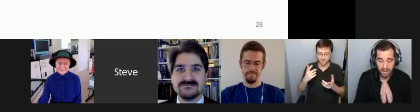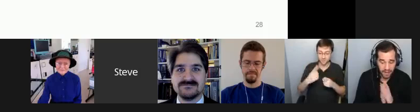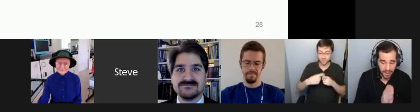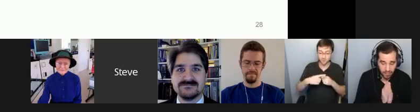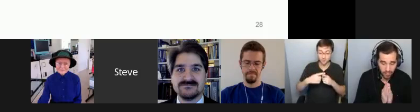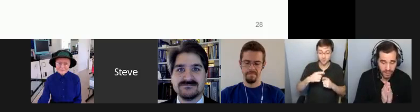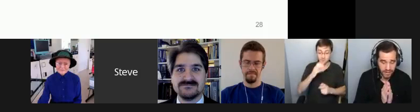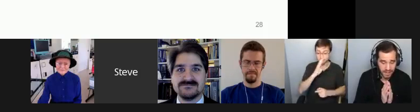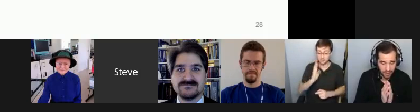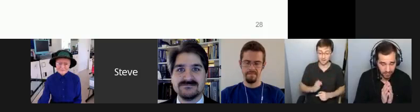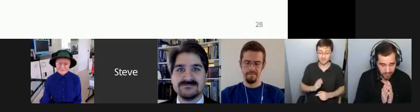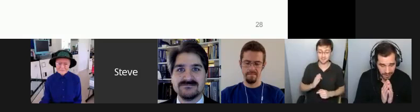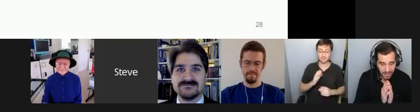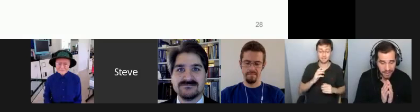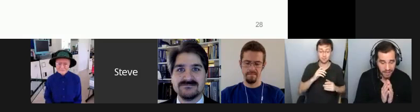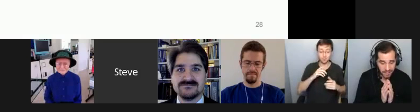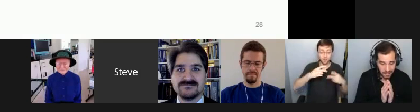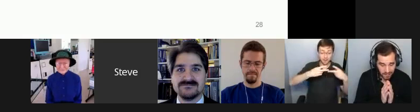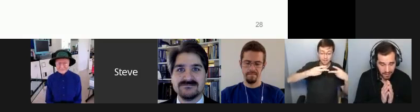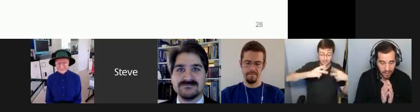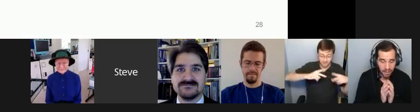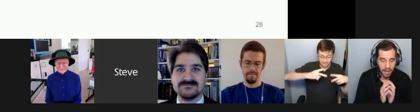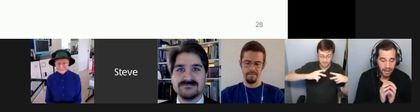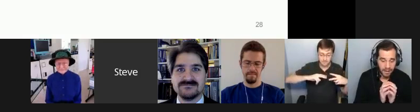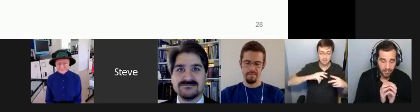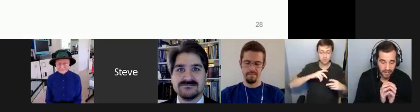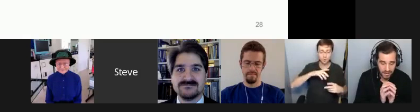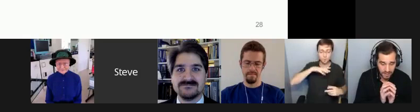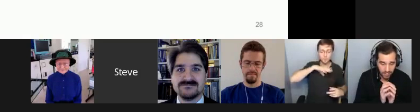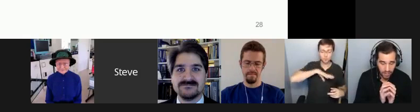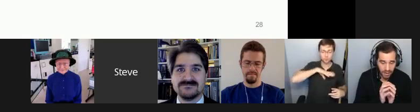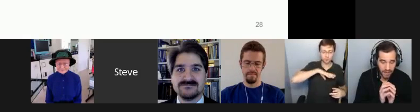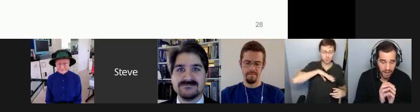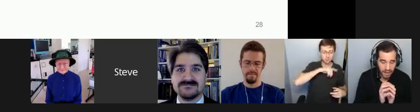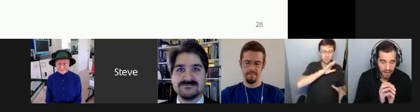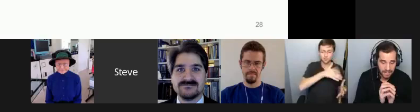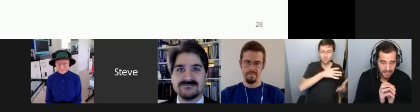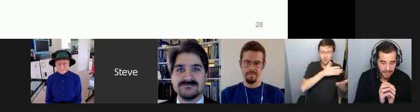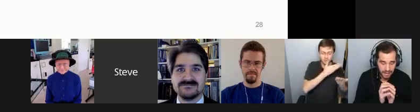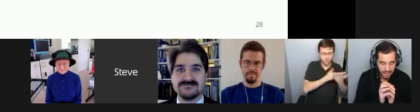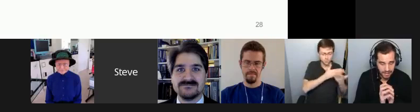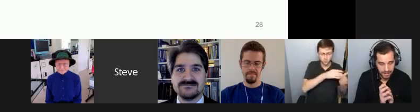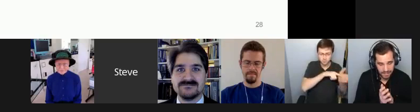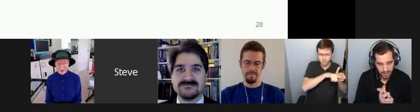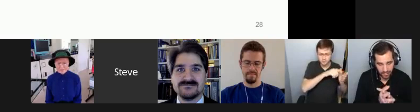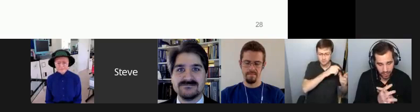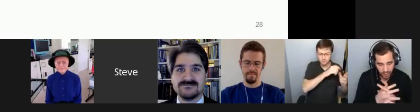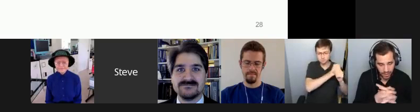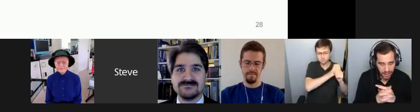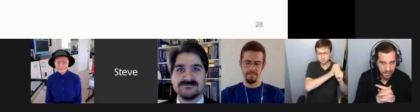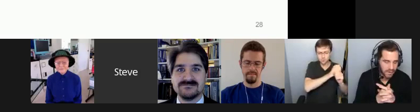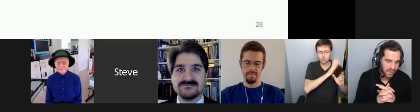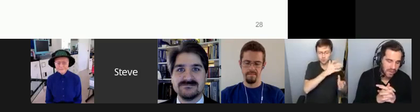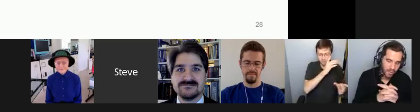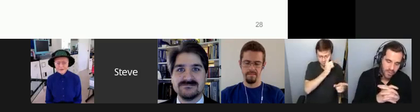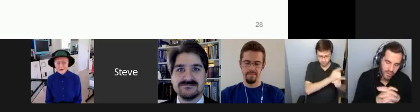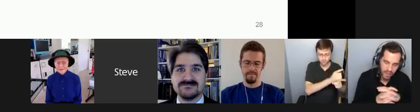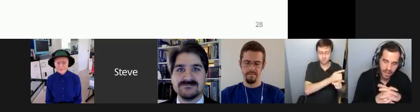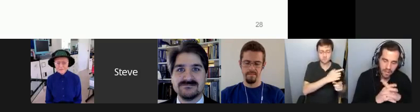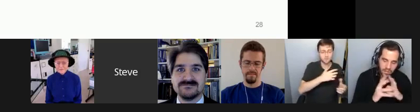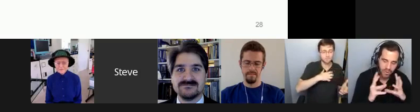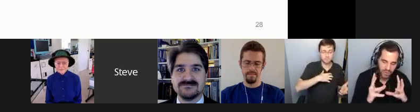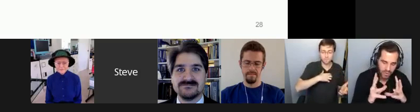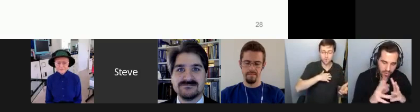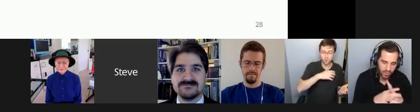o padrão utilizado na escrita aqui no Brasil, a transcrição do português, nós já